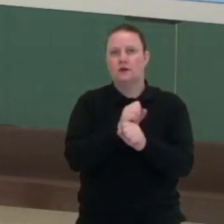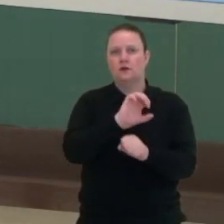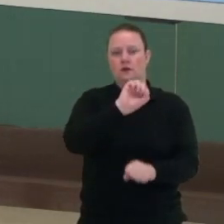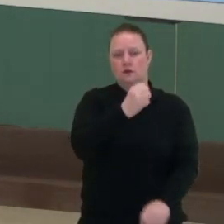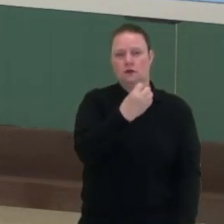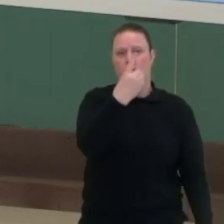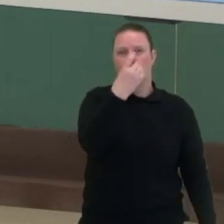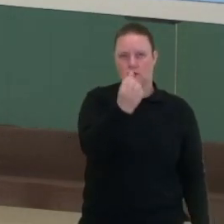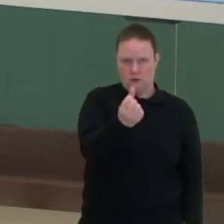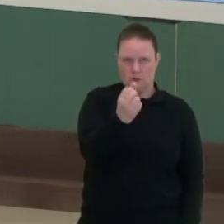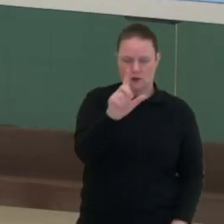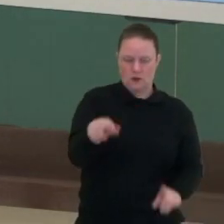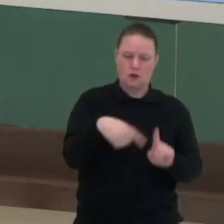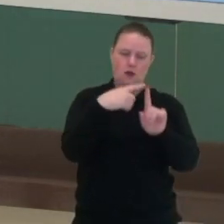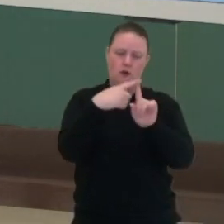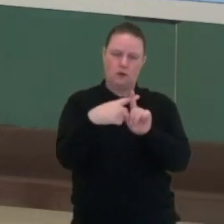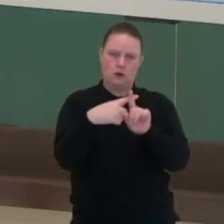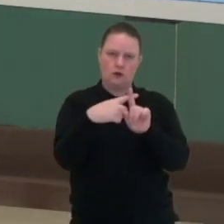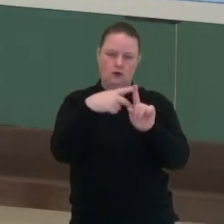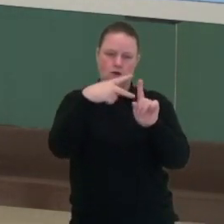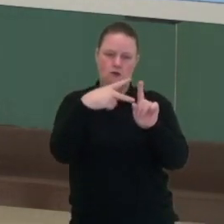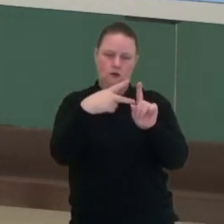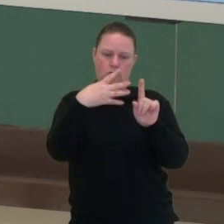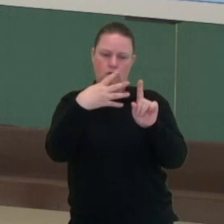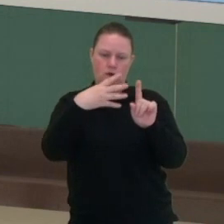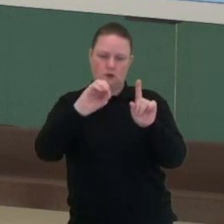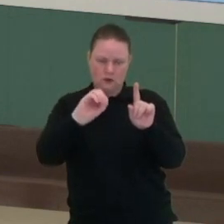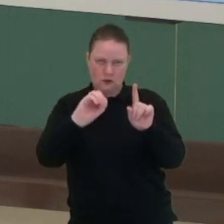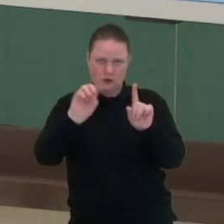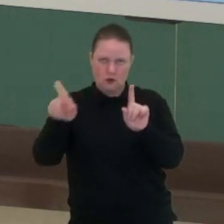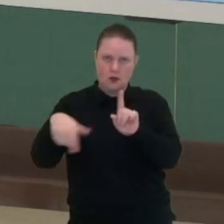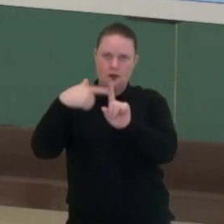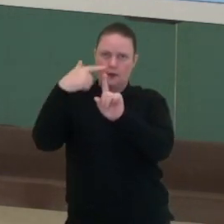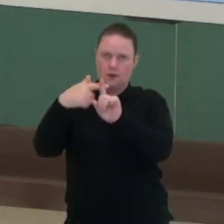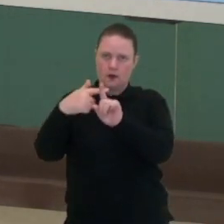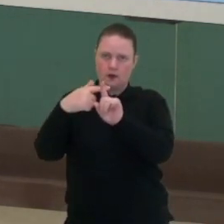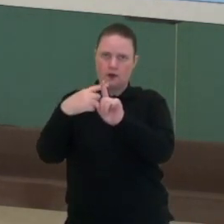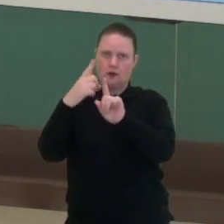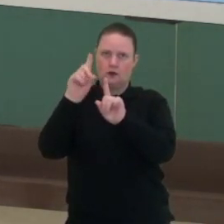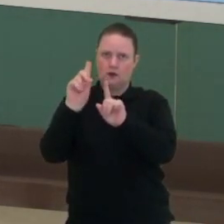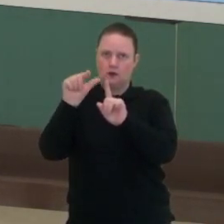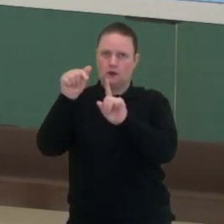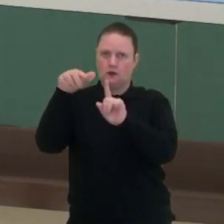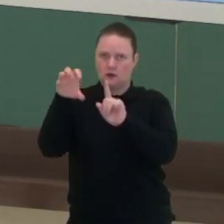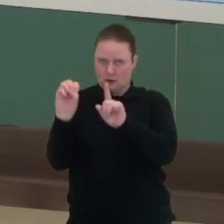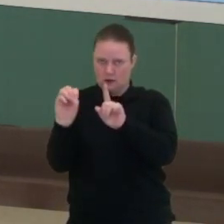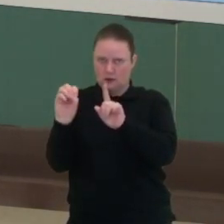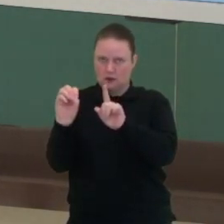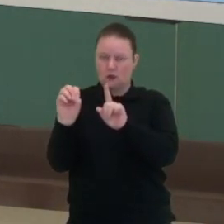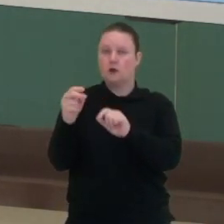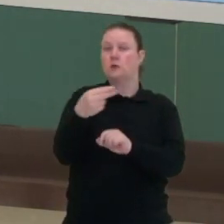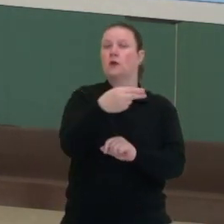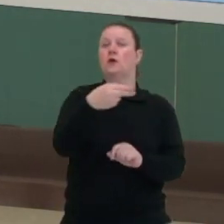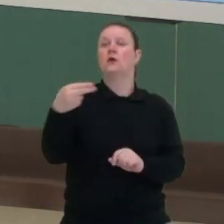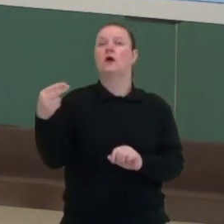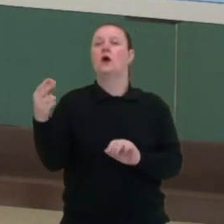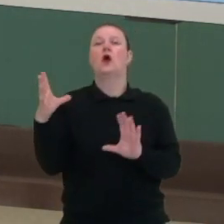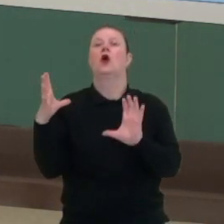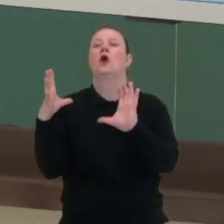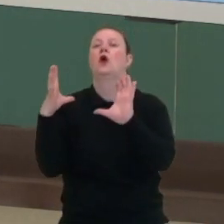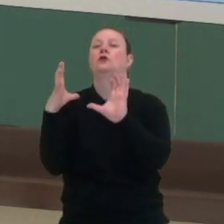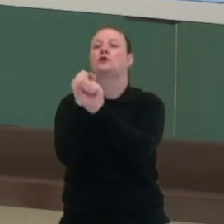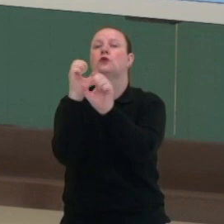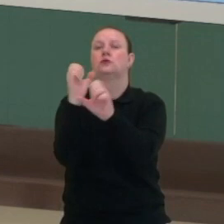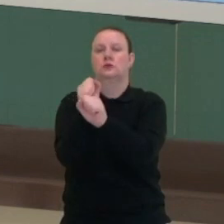816 mais 240 mais 170 para saber qual é a área